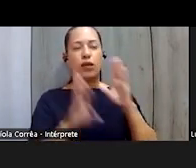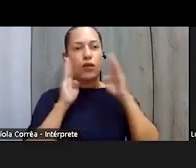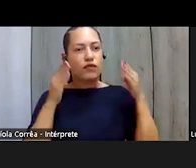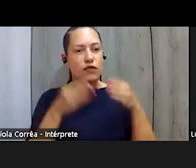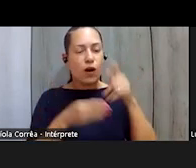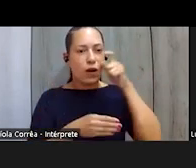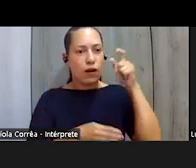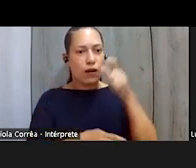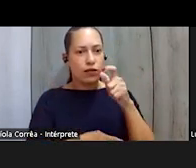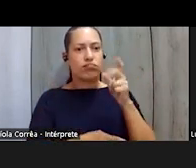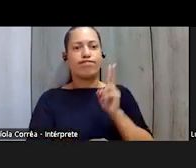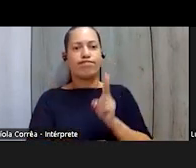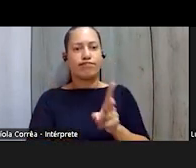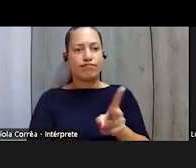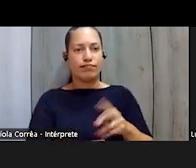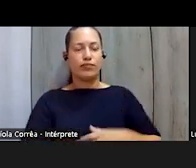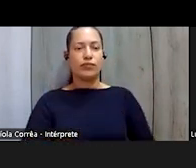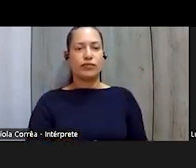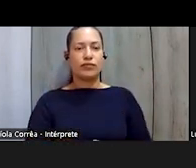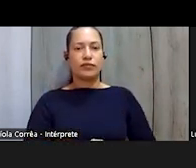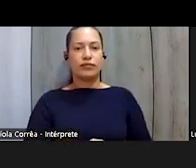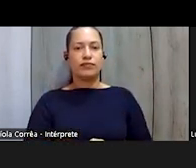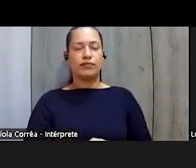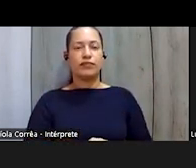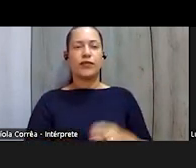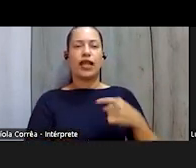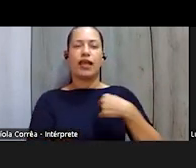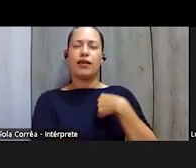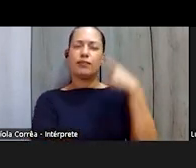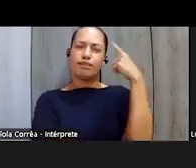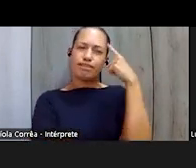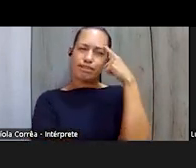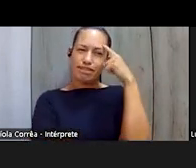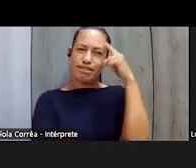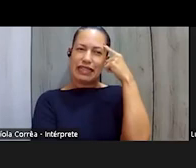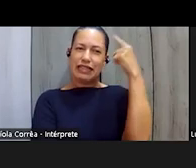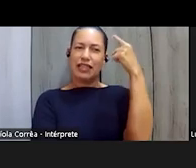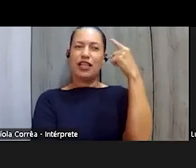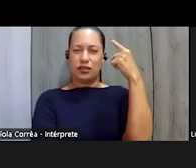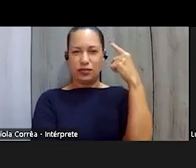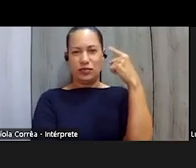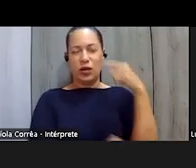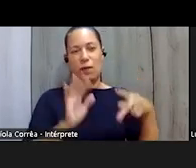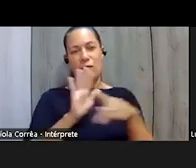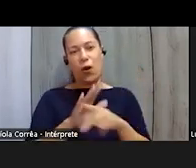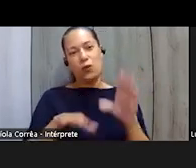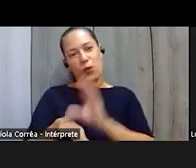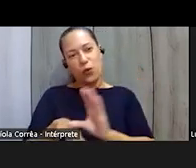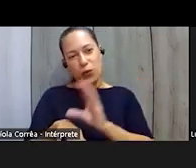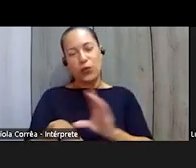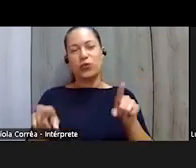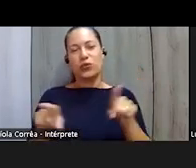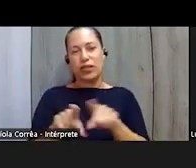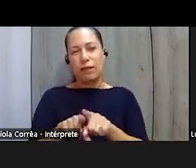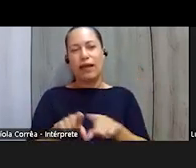interesse. E aí me vem à mente, já que o curso se propõe também a